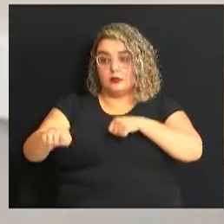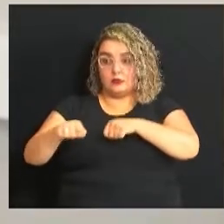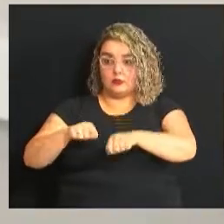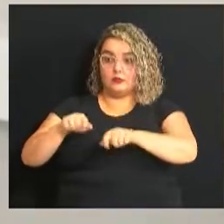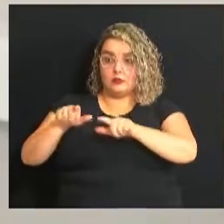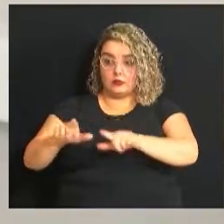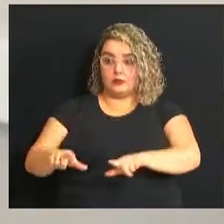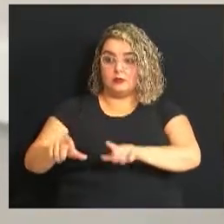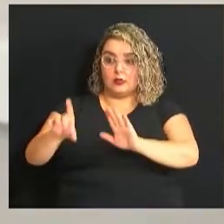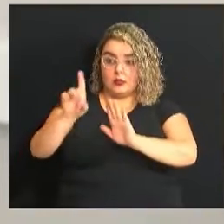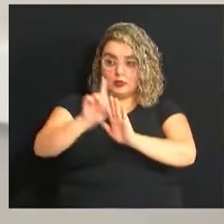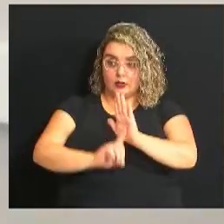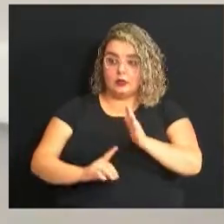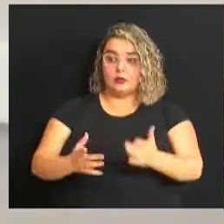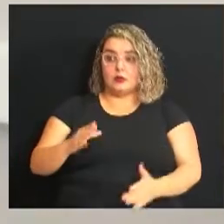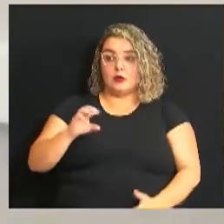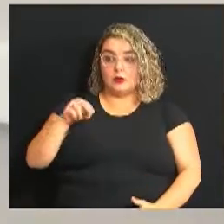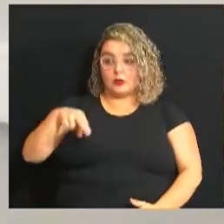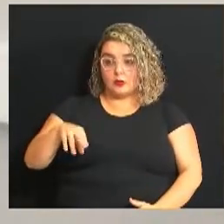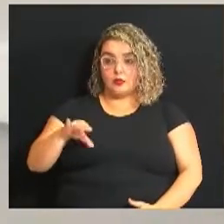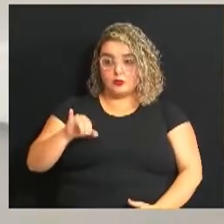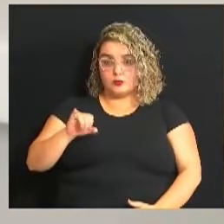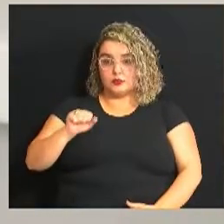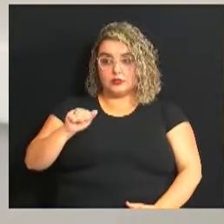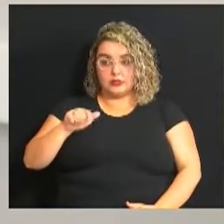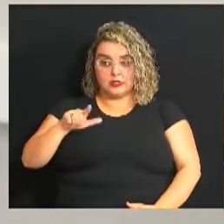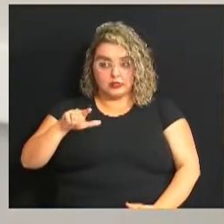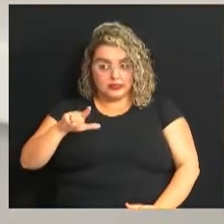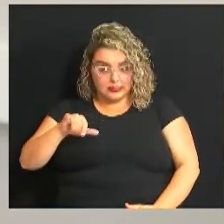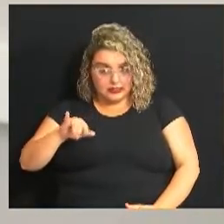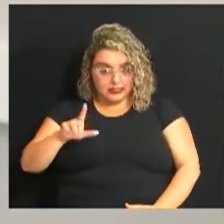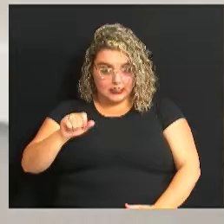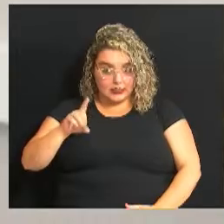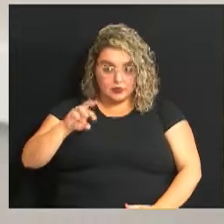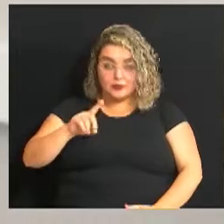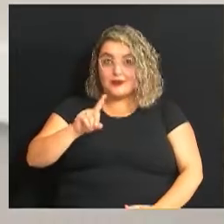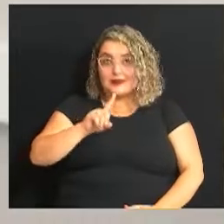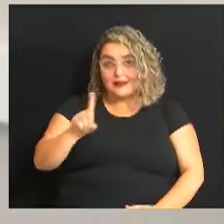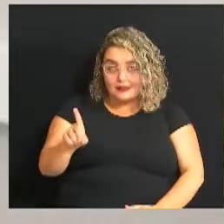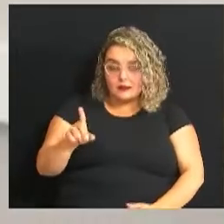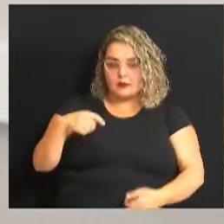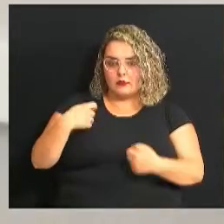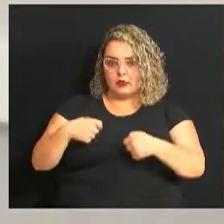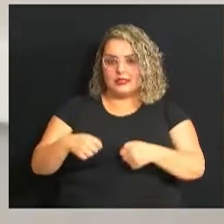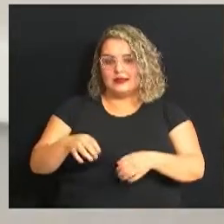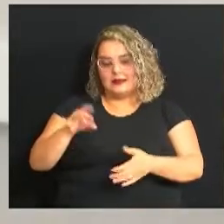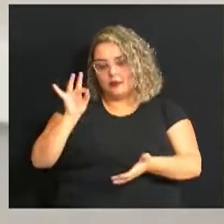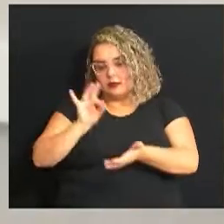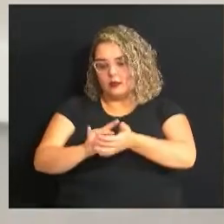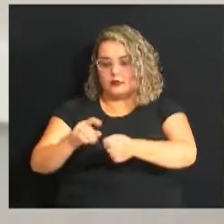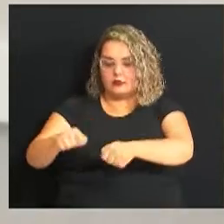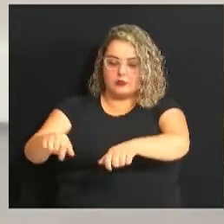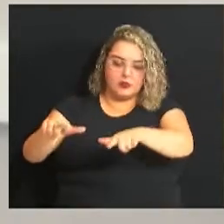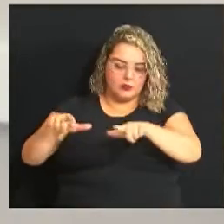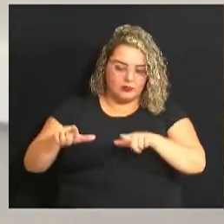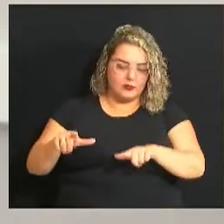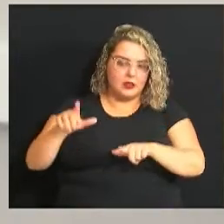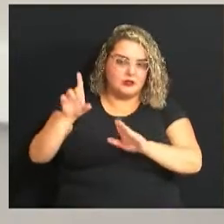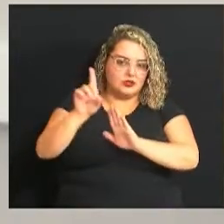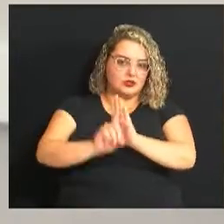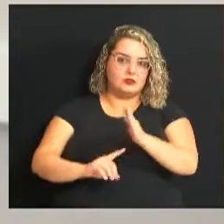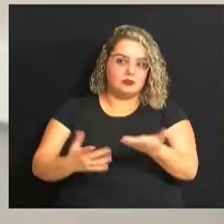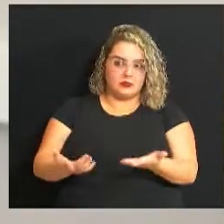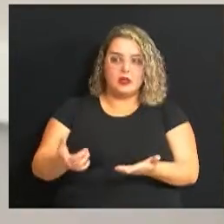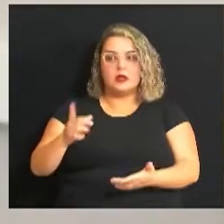não? Para ser conciliador, não necessariamente formados em direito. É claro que muitos profissionais, né, da área jurídica acabam fazendo o